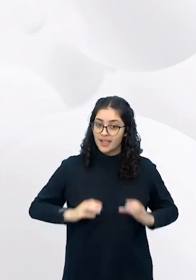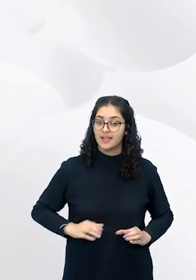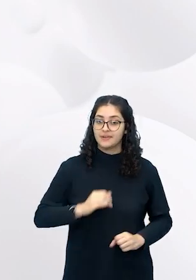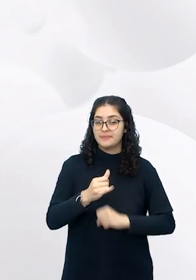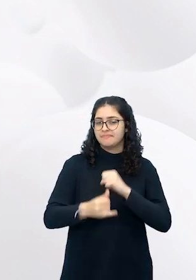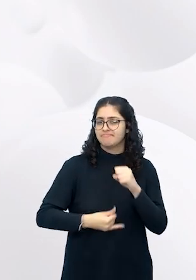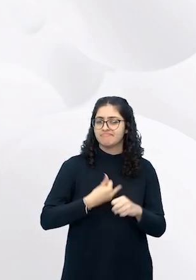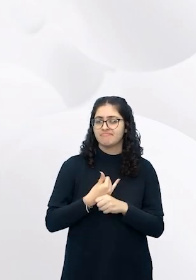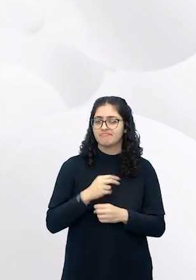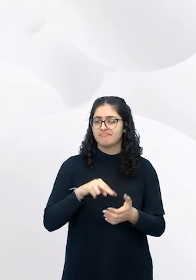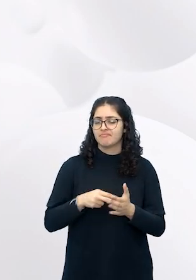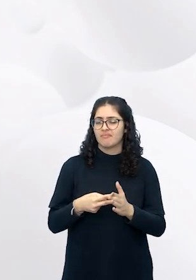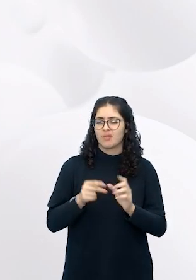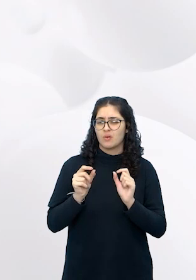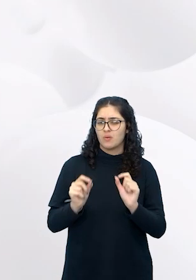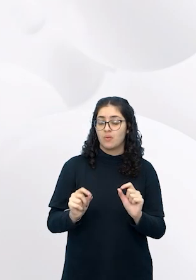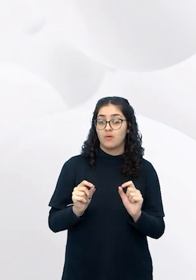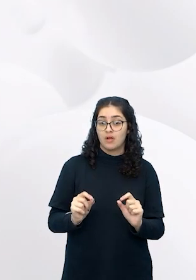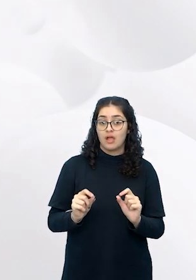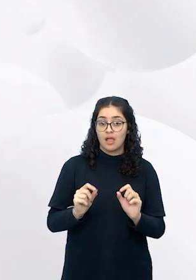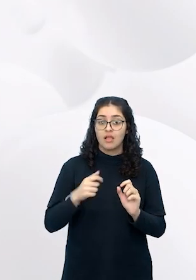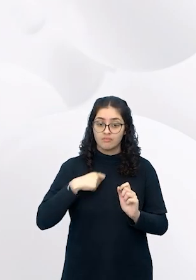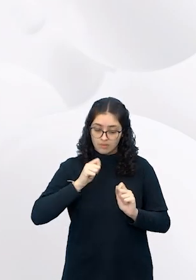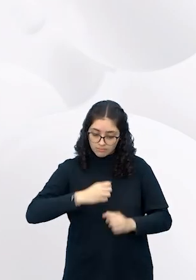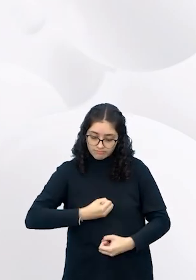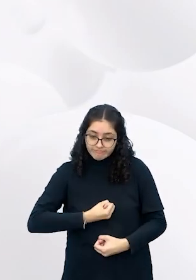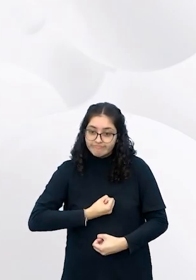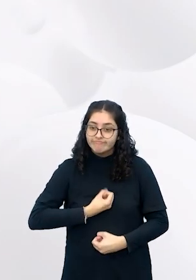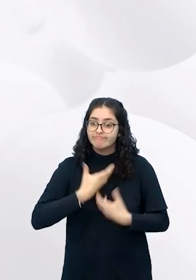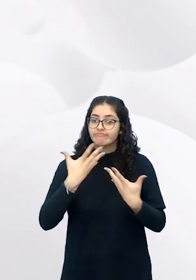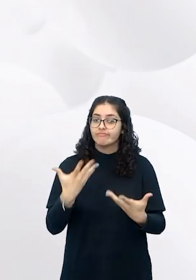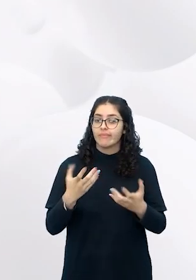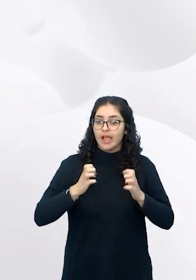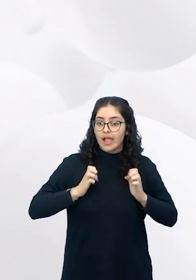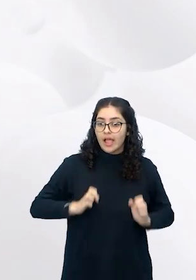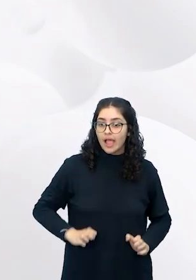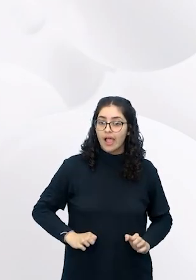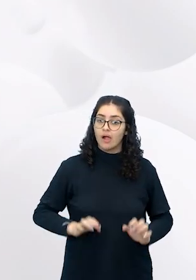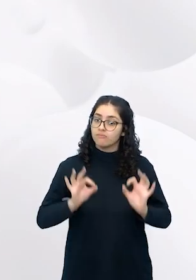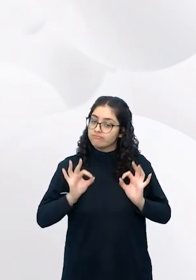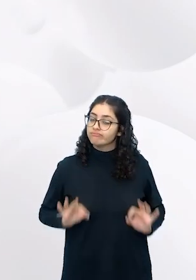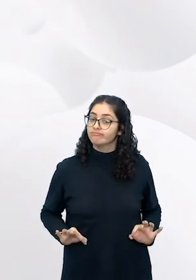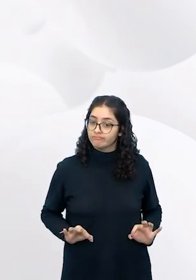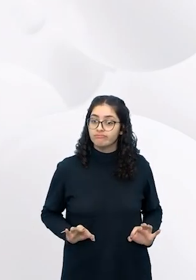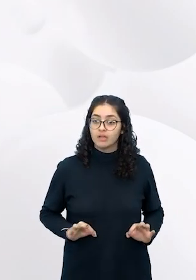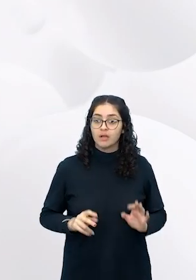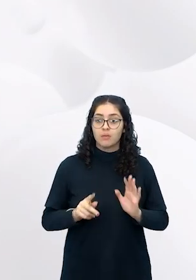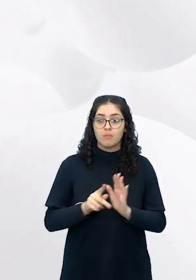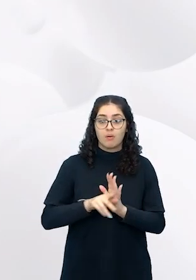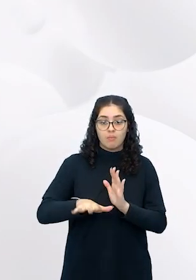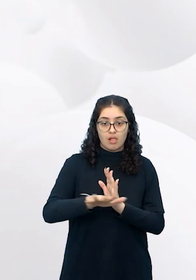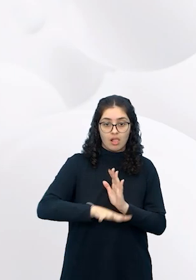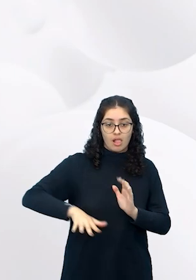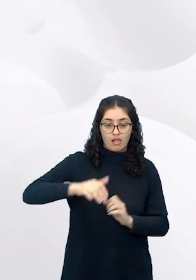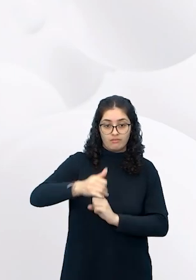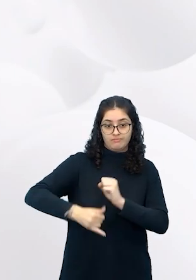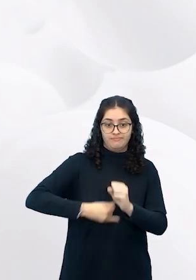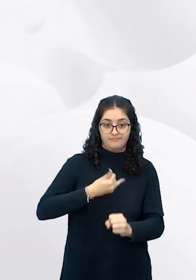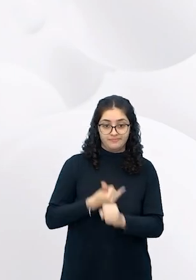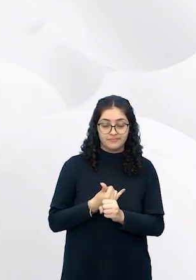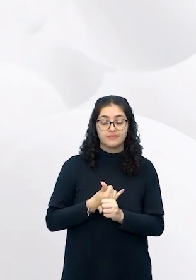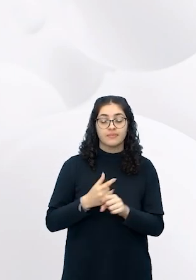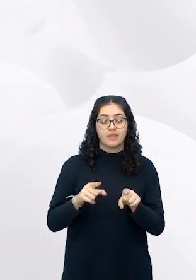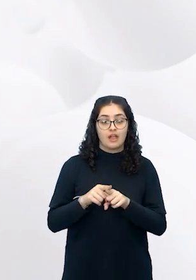cidadania digital? É eu poder me expressar de forma ética, correta, dentro dos meios digitais. E eu